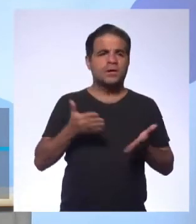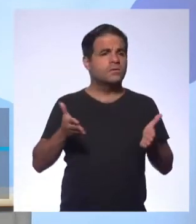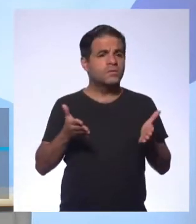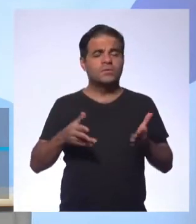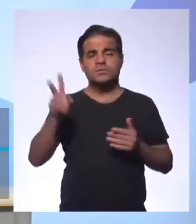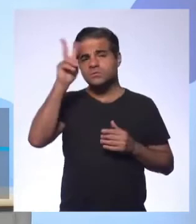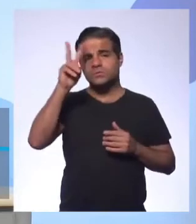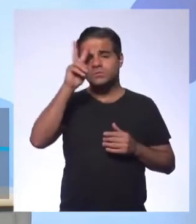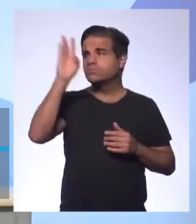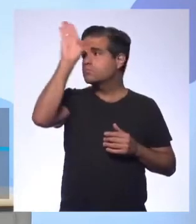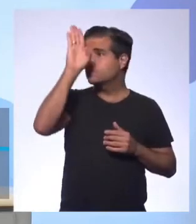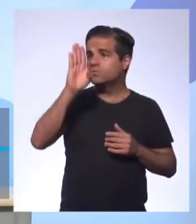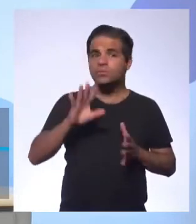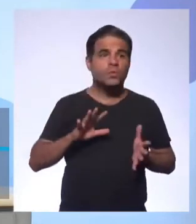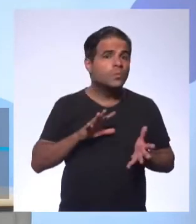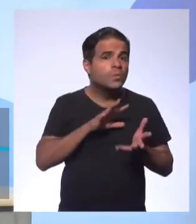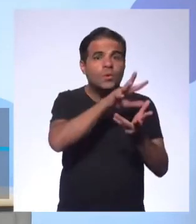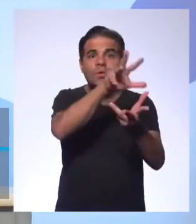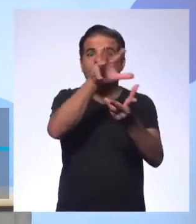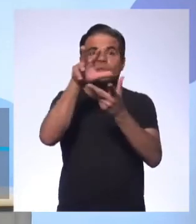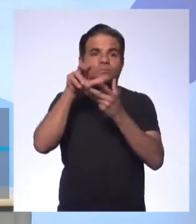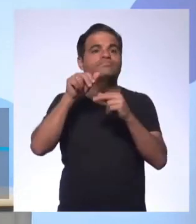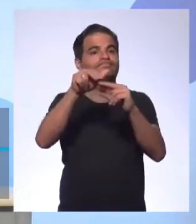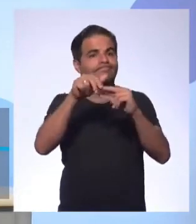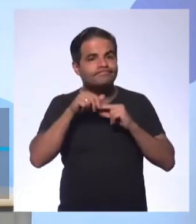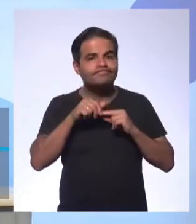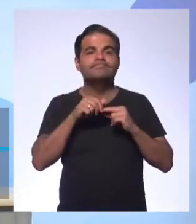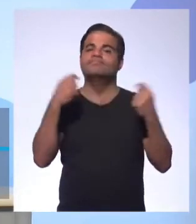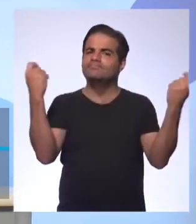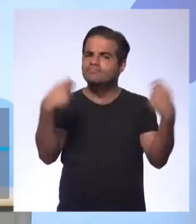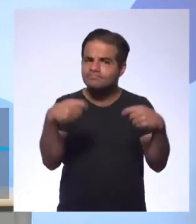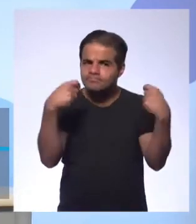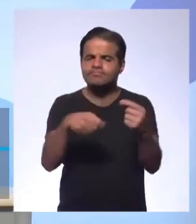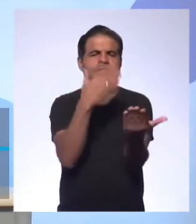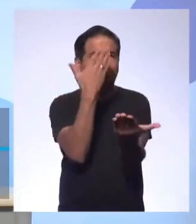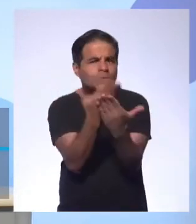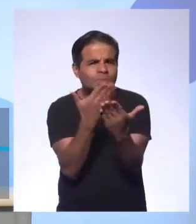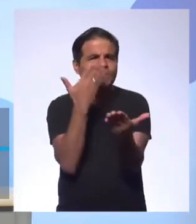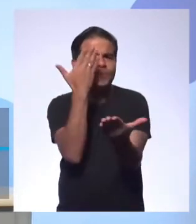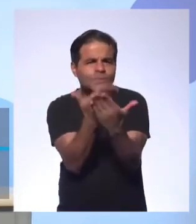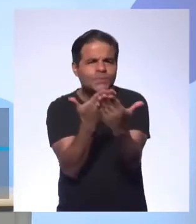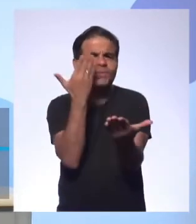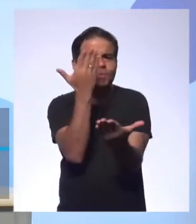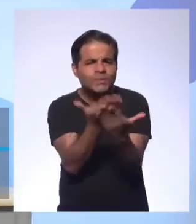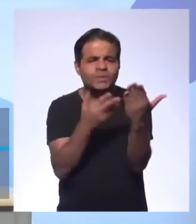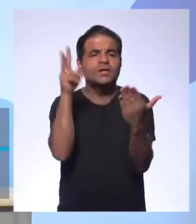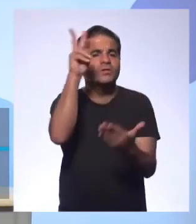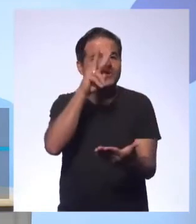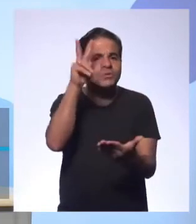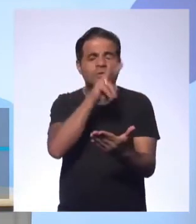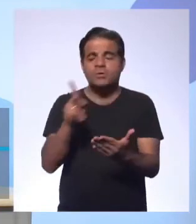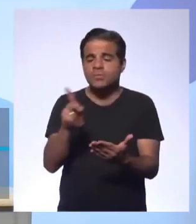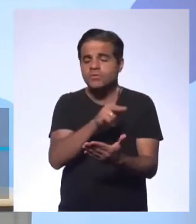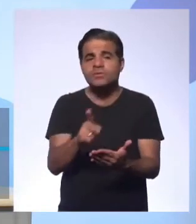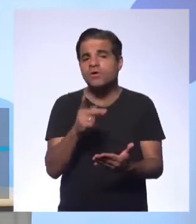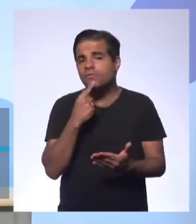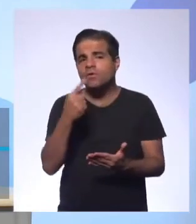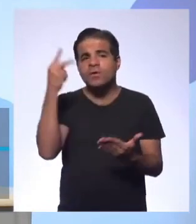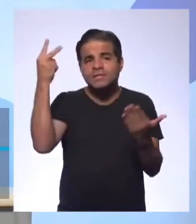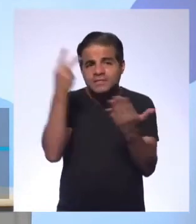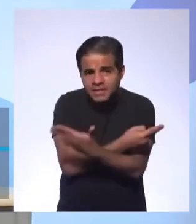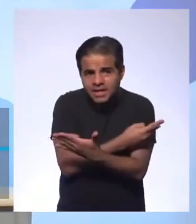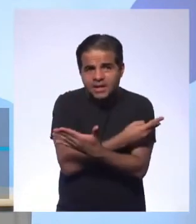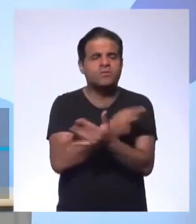da história do Brasil e do mundo, né? Por isso que nós precisamos estudar história e, como o professor falou aqui também, para que esses erros